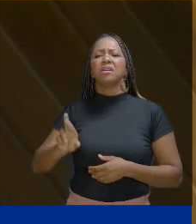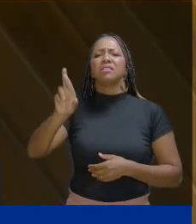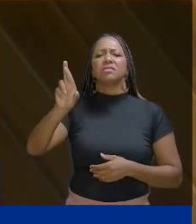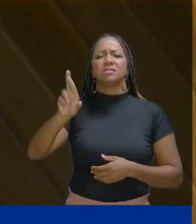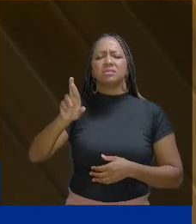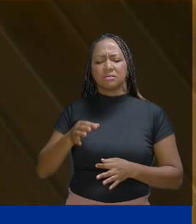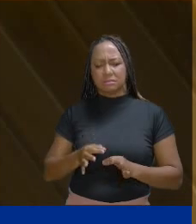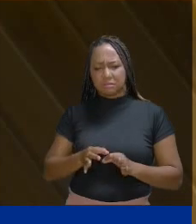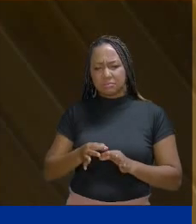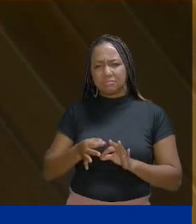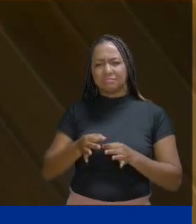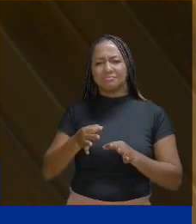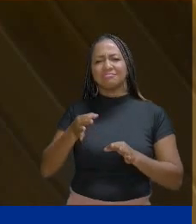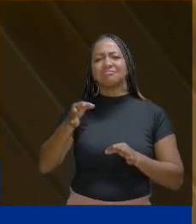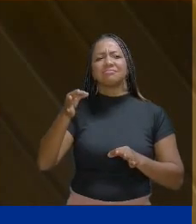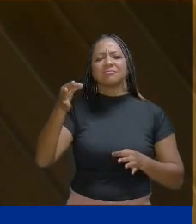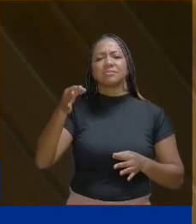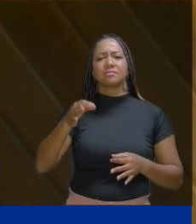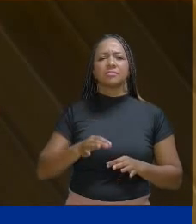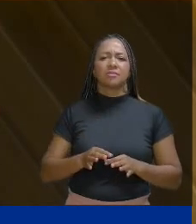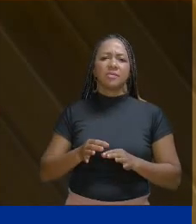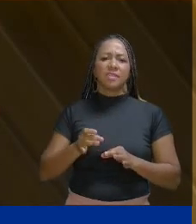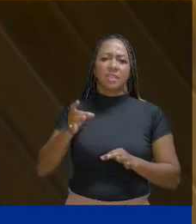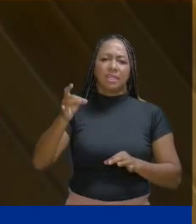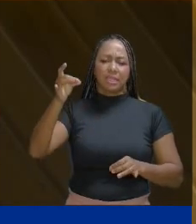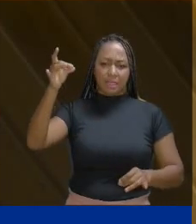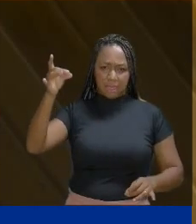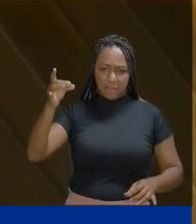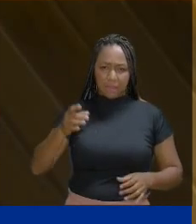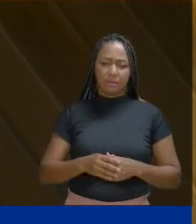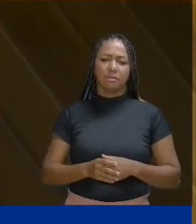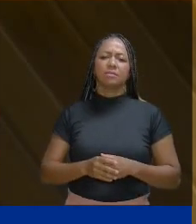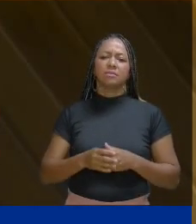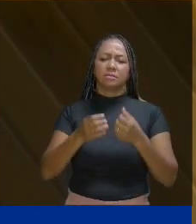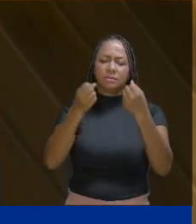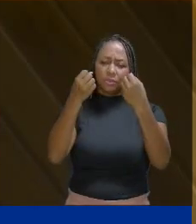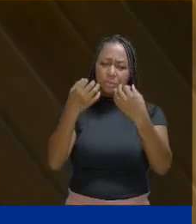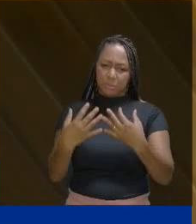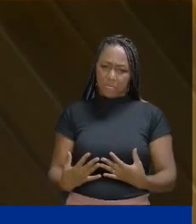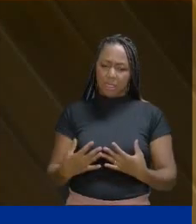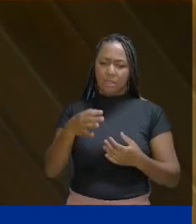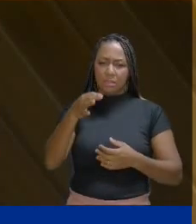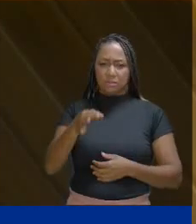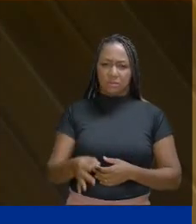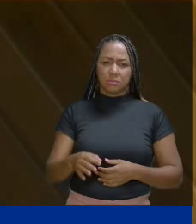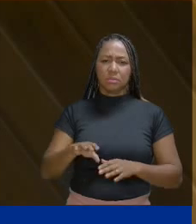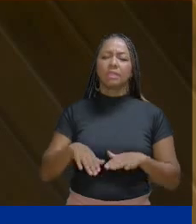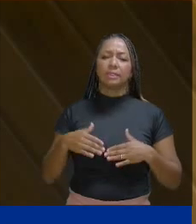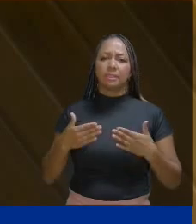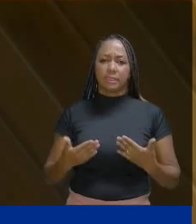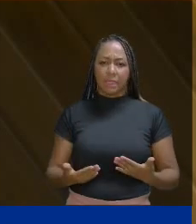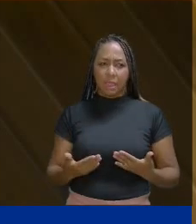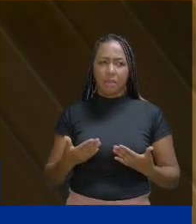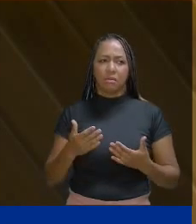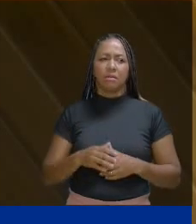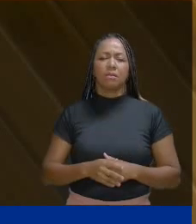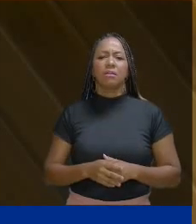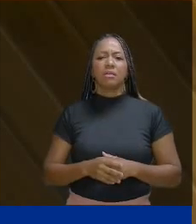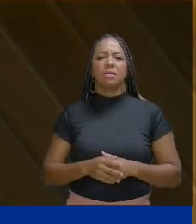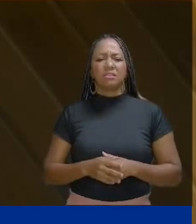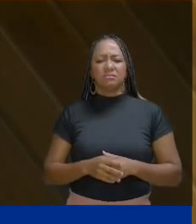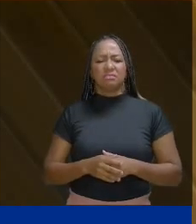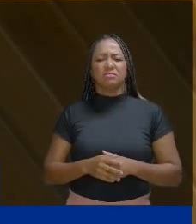minucioso, técnico, criterioso e o voto foi bem fundamentado. Então, para não